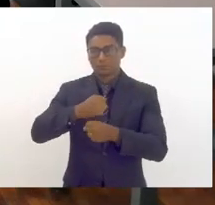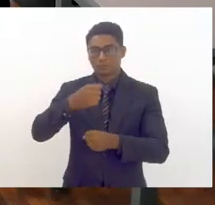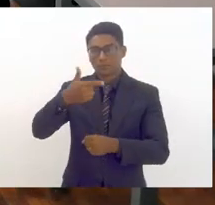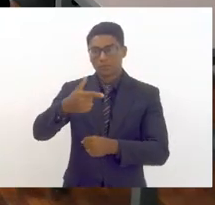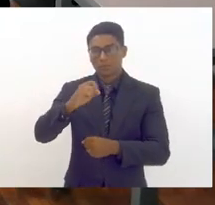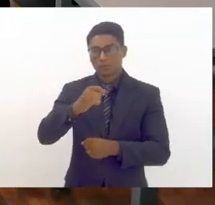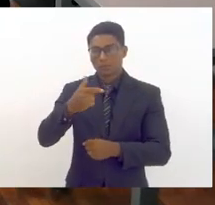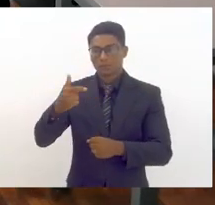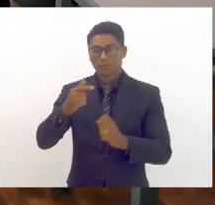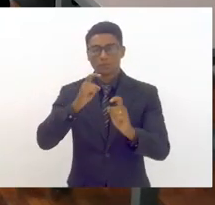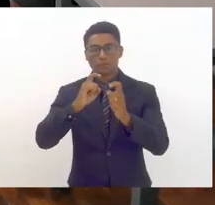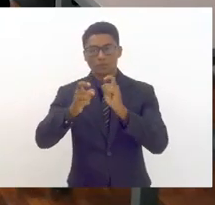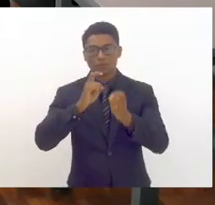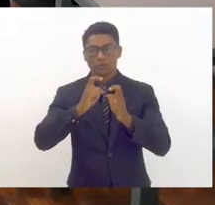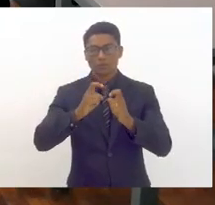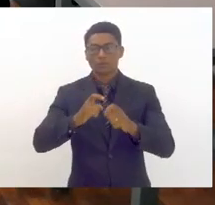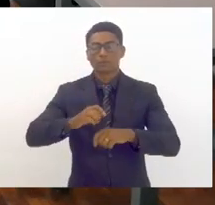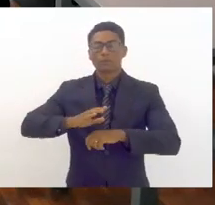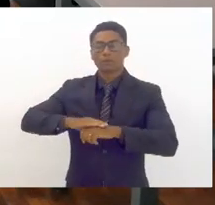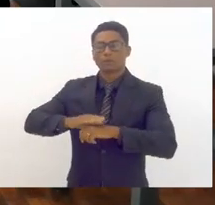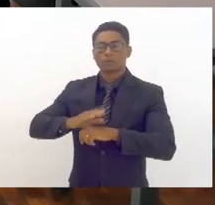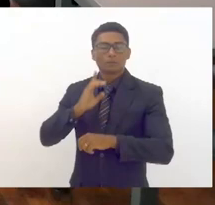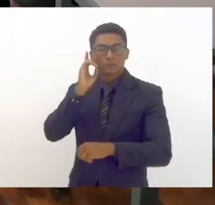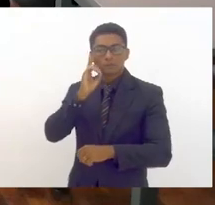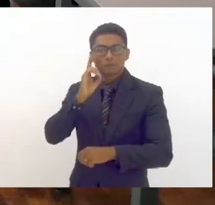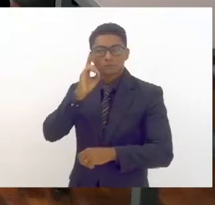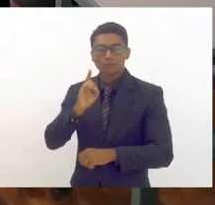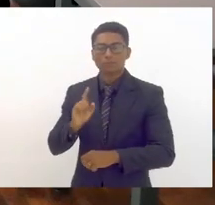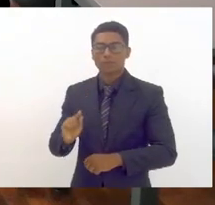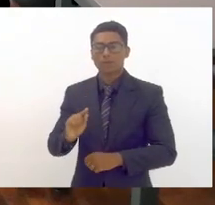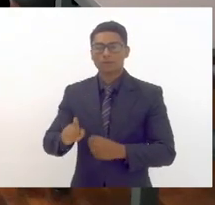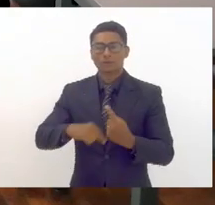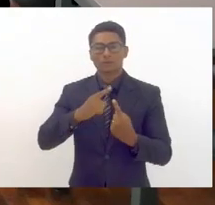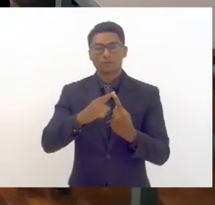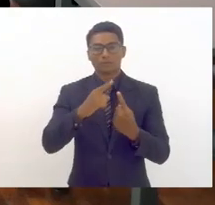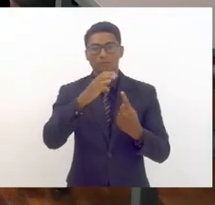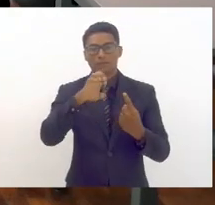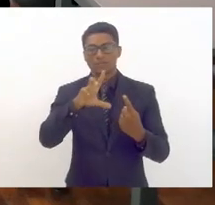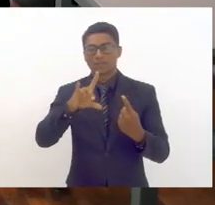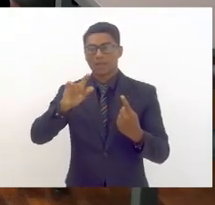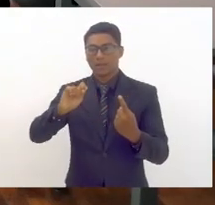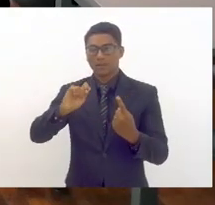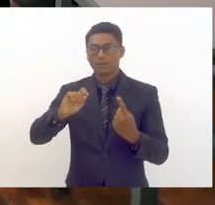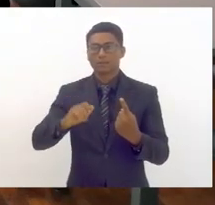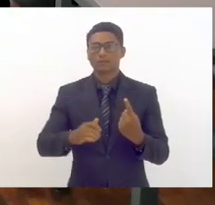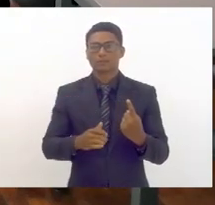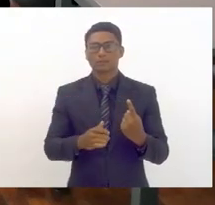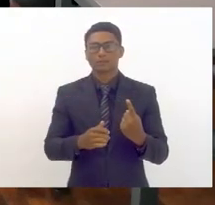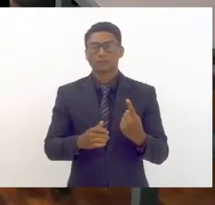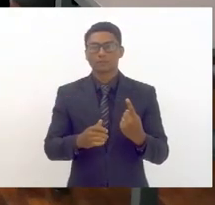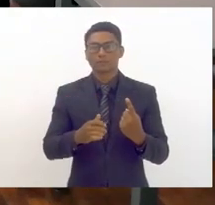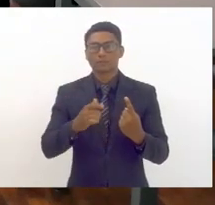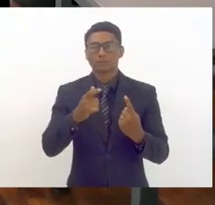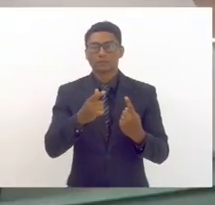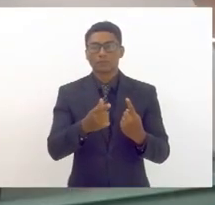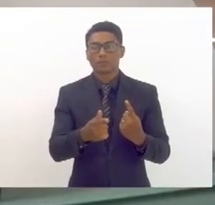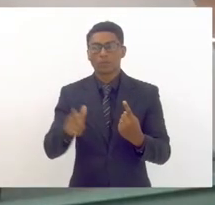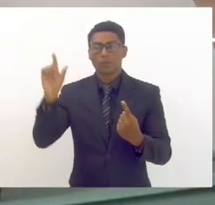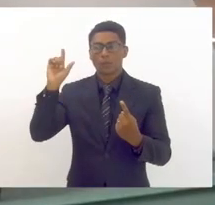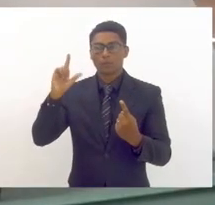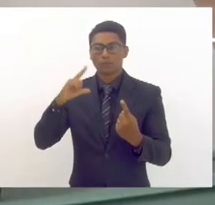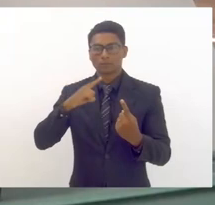9740/2022, de autoria dos deputados Célia Jordão. Tem que falar outro? É